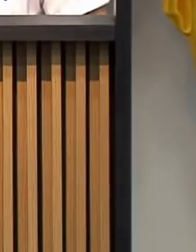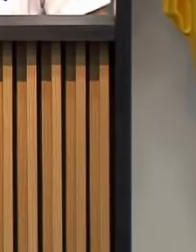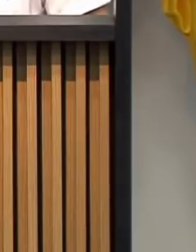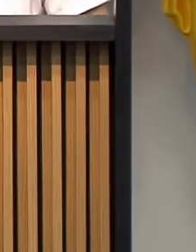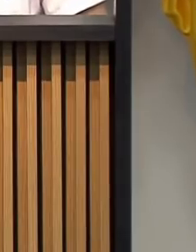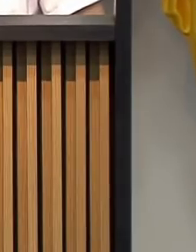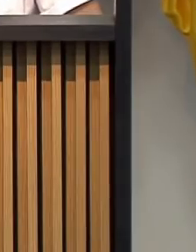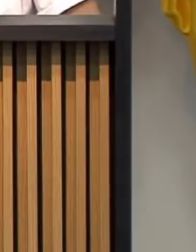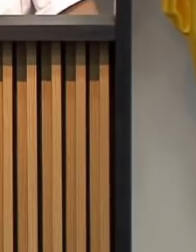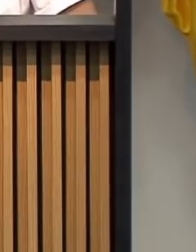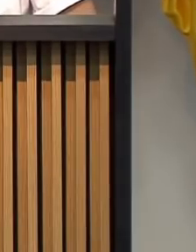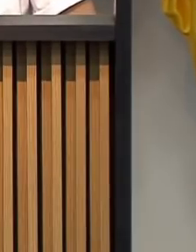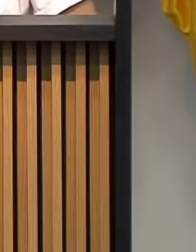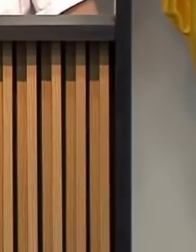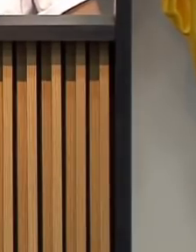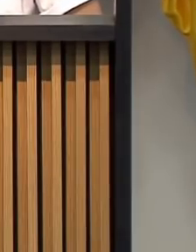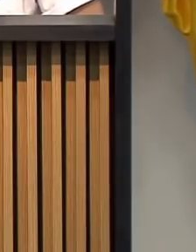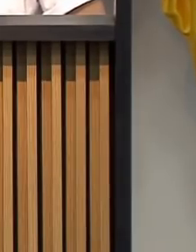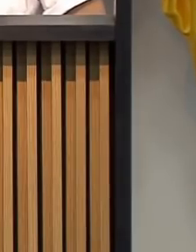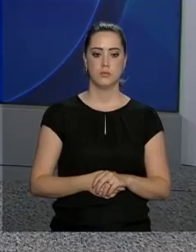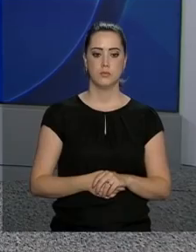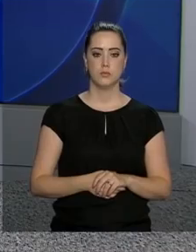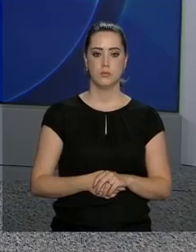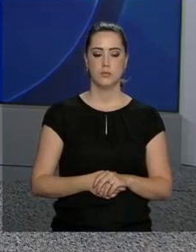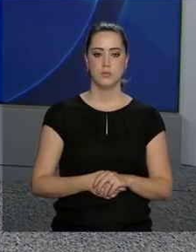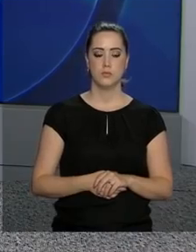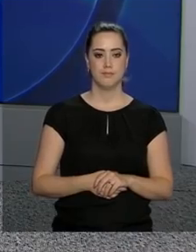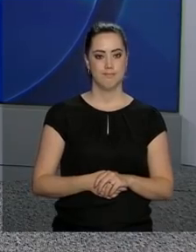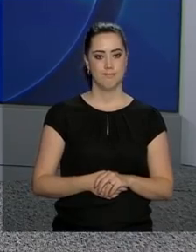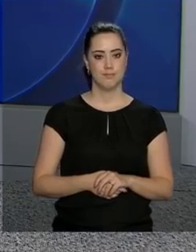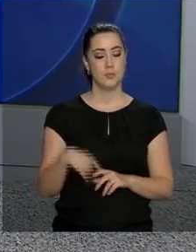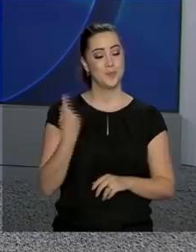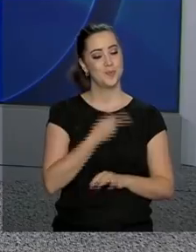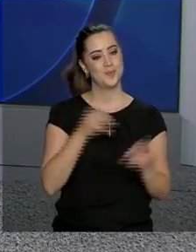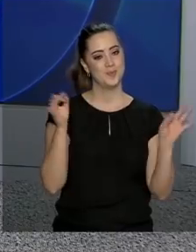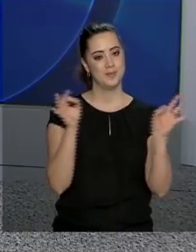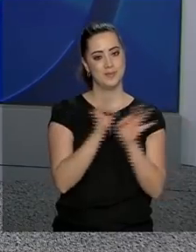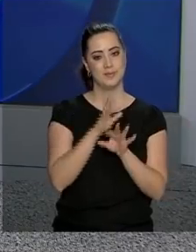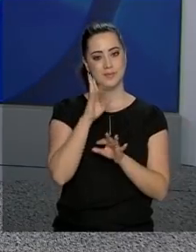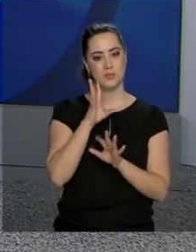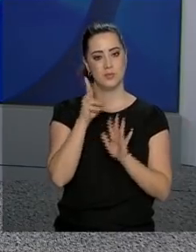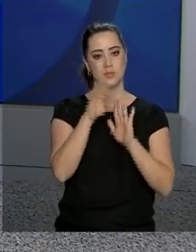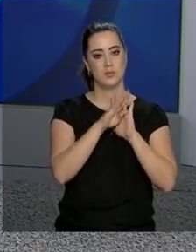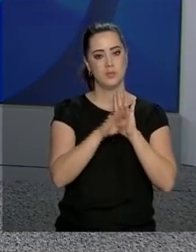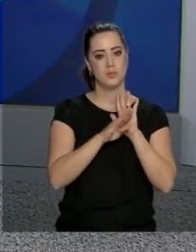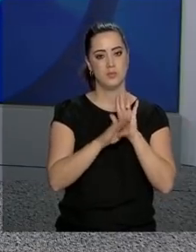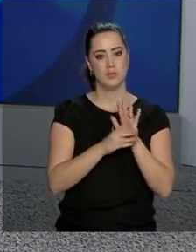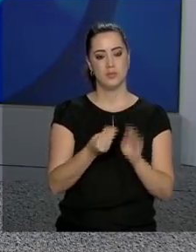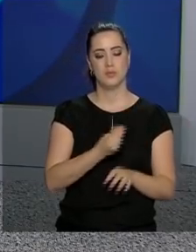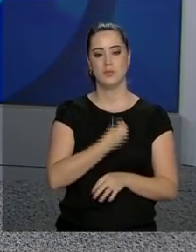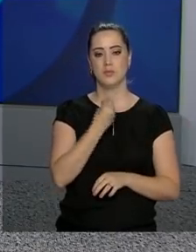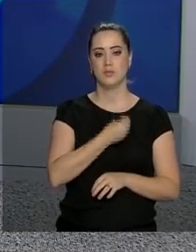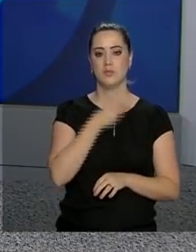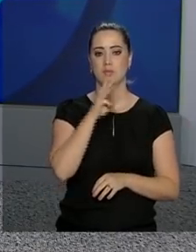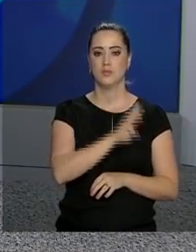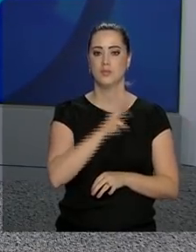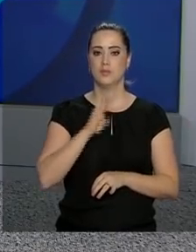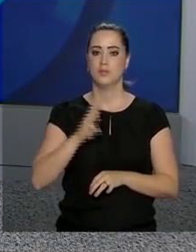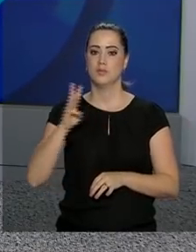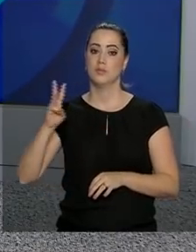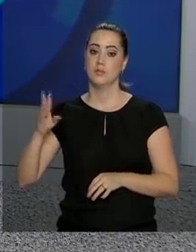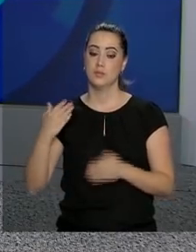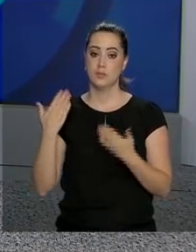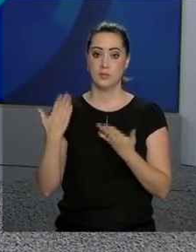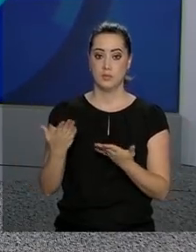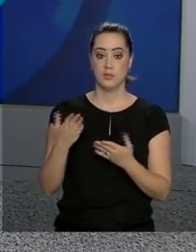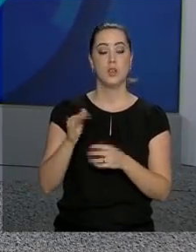as esferas é essencial neste momento. Nós ficamos por aqui. Toda a nossa programação você acompanha ao vivo